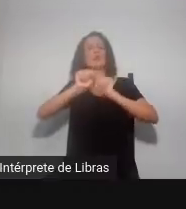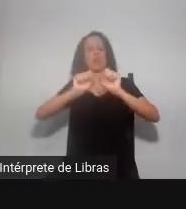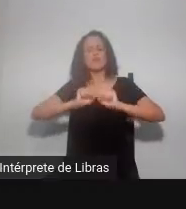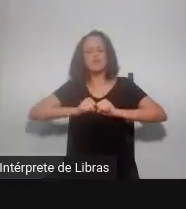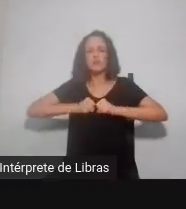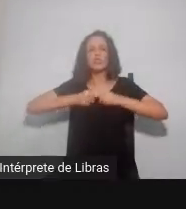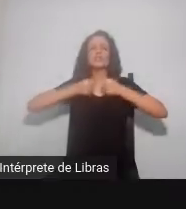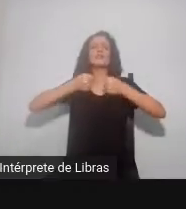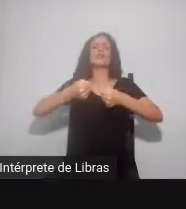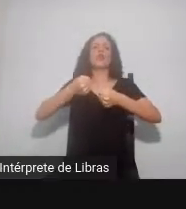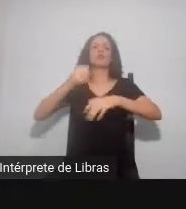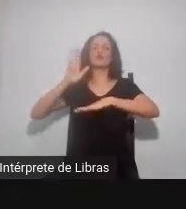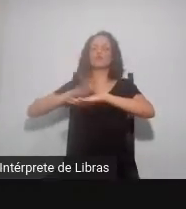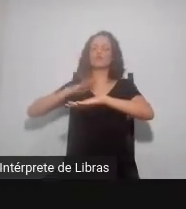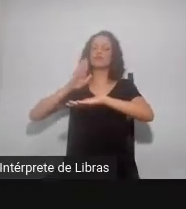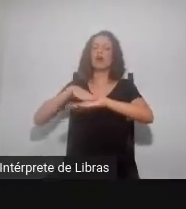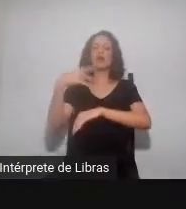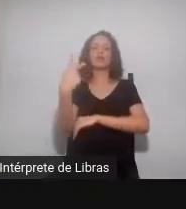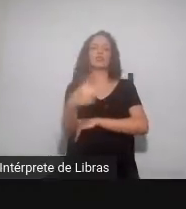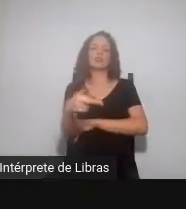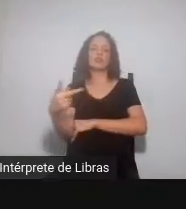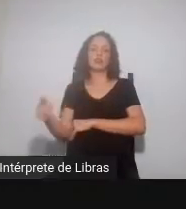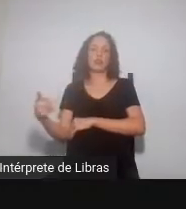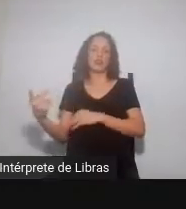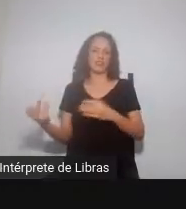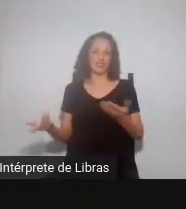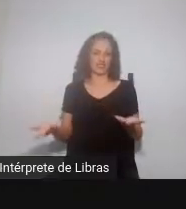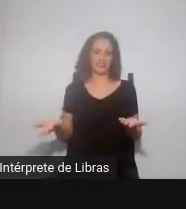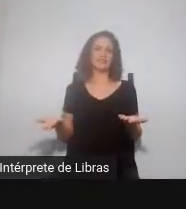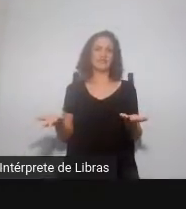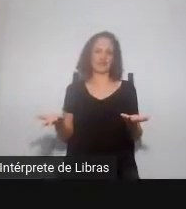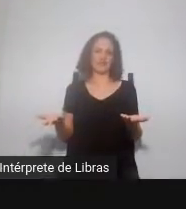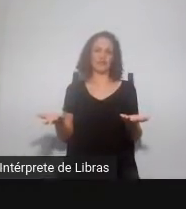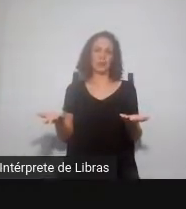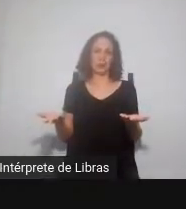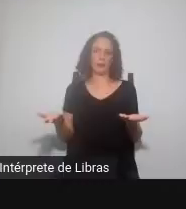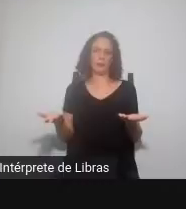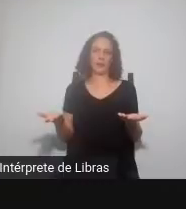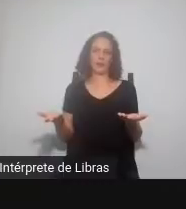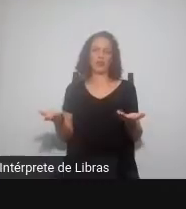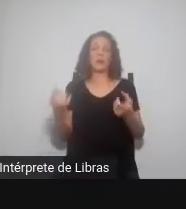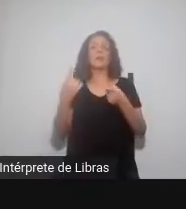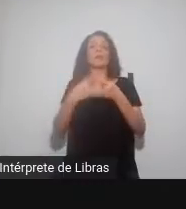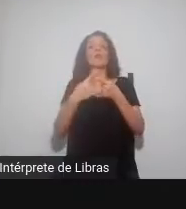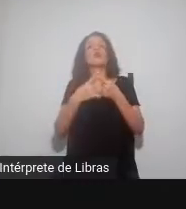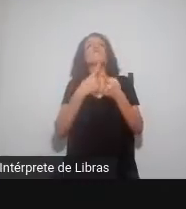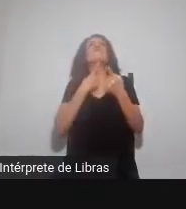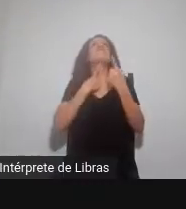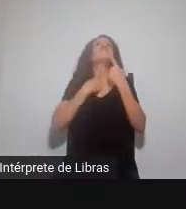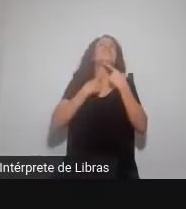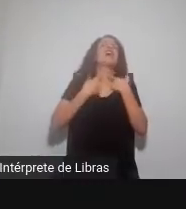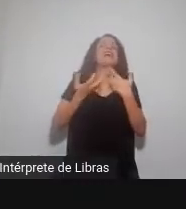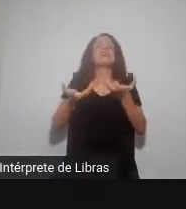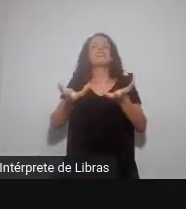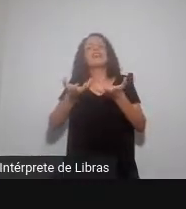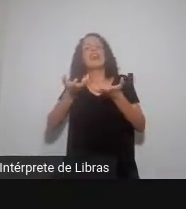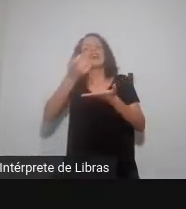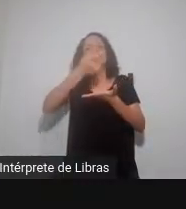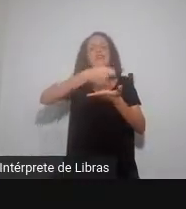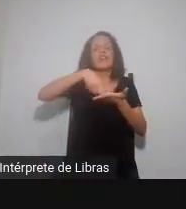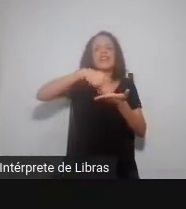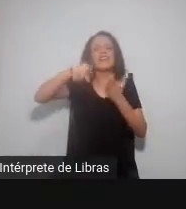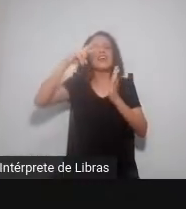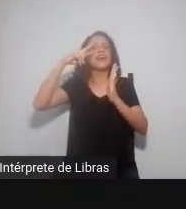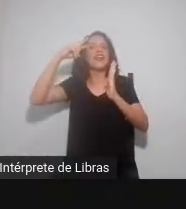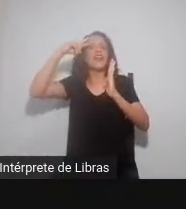dela na compreensão do sistema de escrita. Elas desejam aprender a ler e escrever para entrar nesse